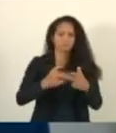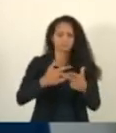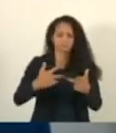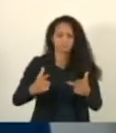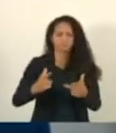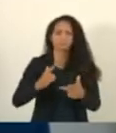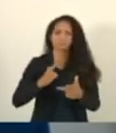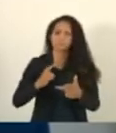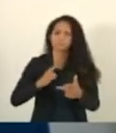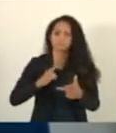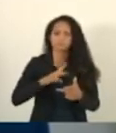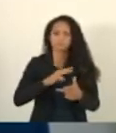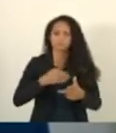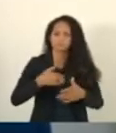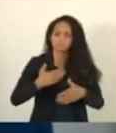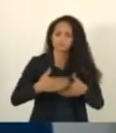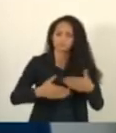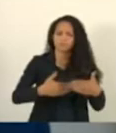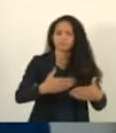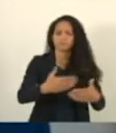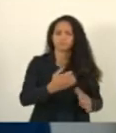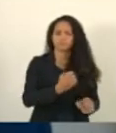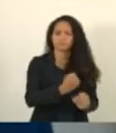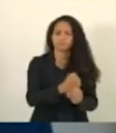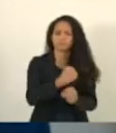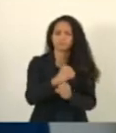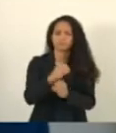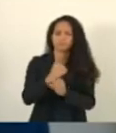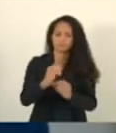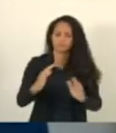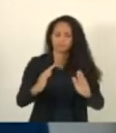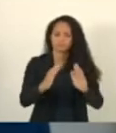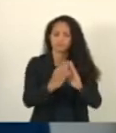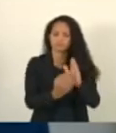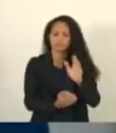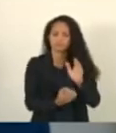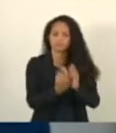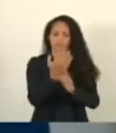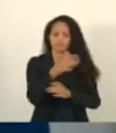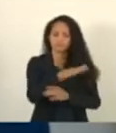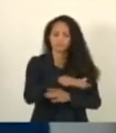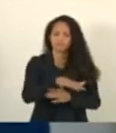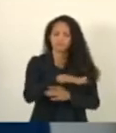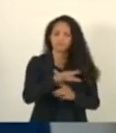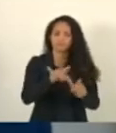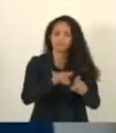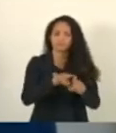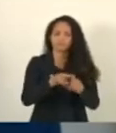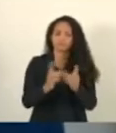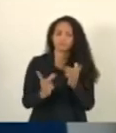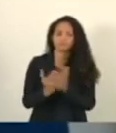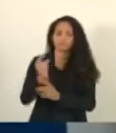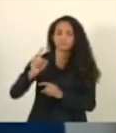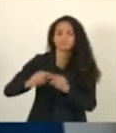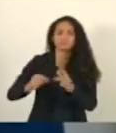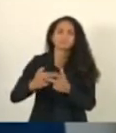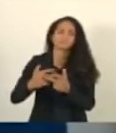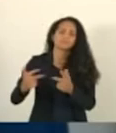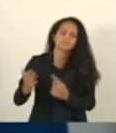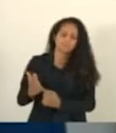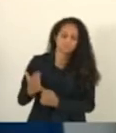processo de construção de uma sede para a perícia técnica, mas também de compra de instrumentos de